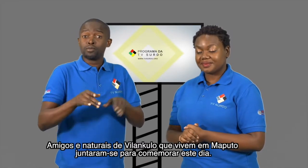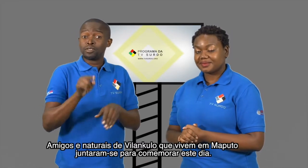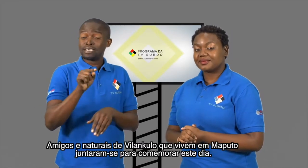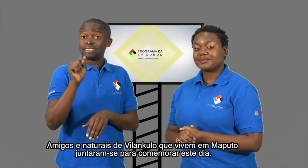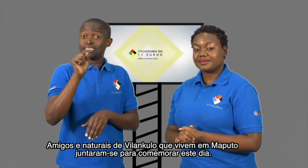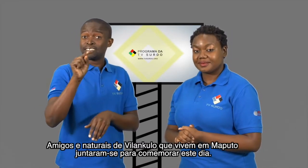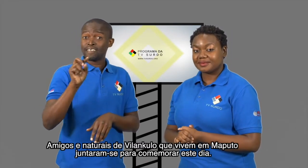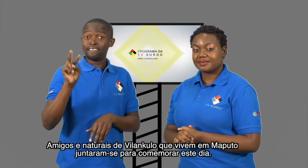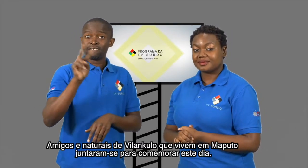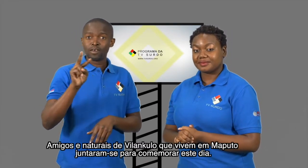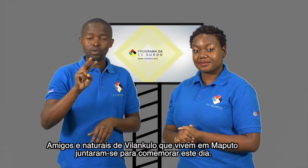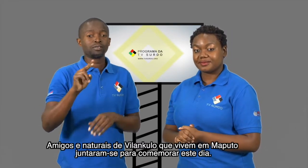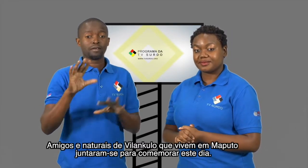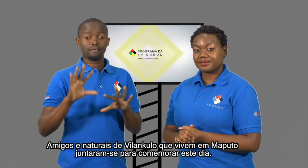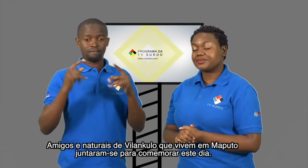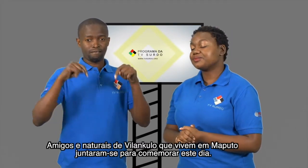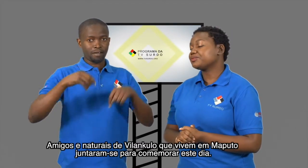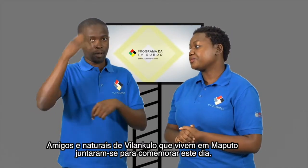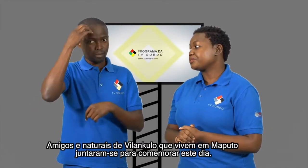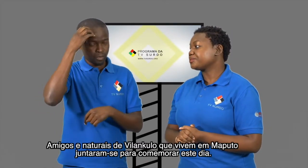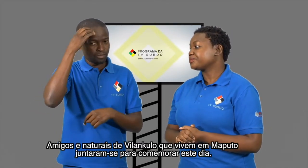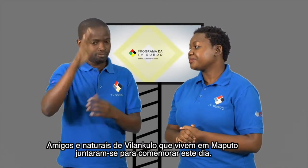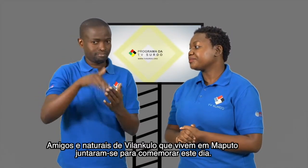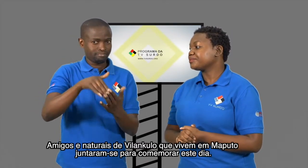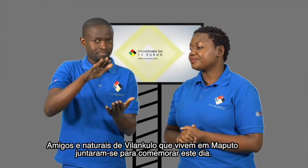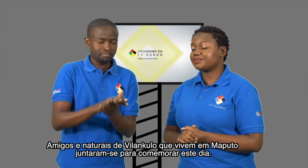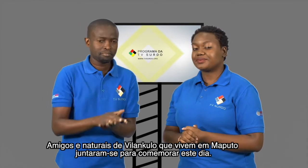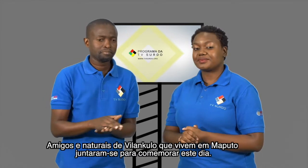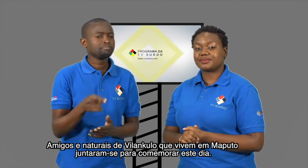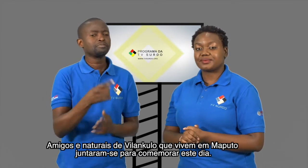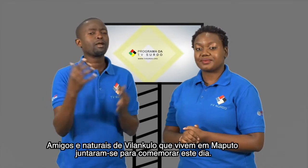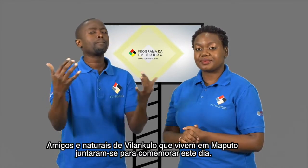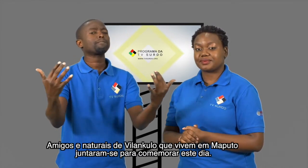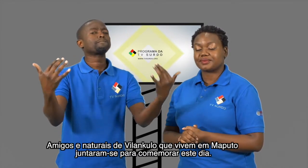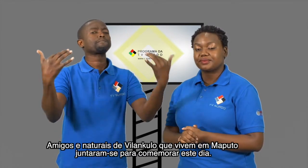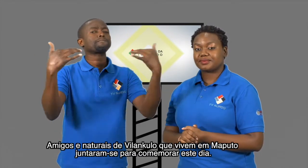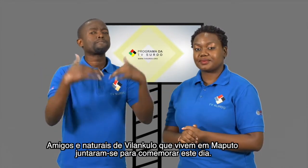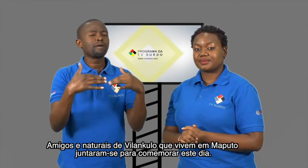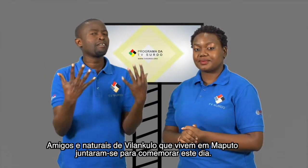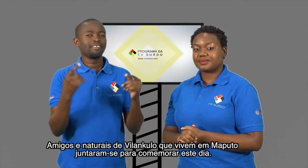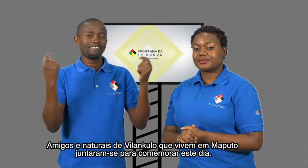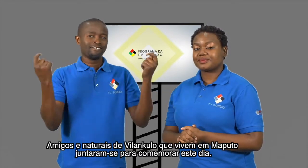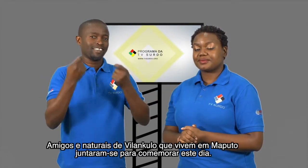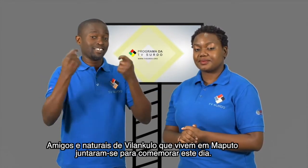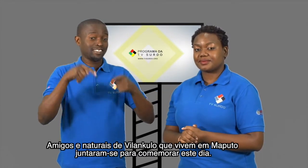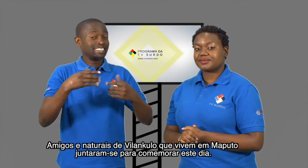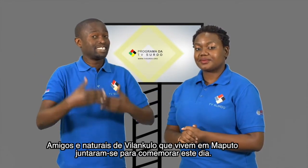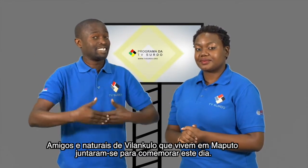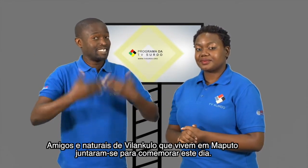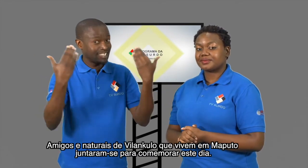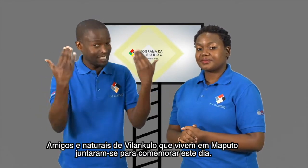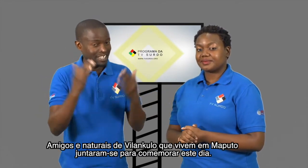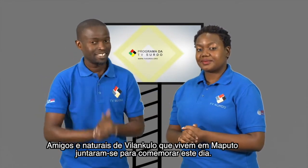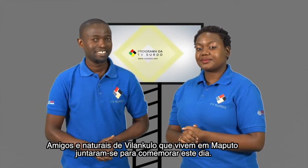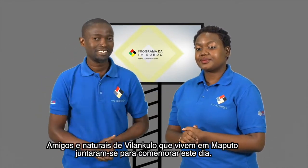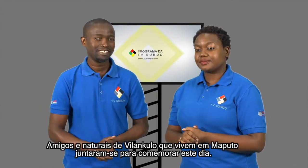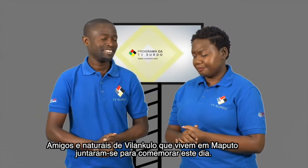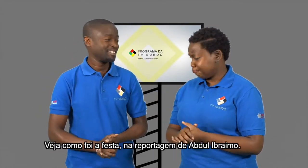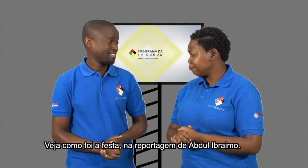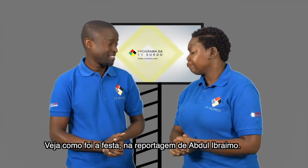Amigos e naturais de Vila Ancúlio, que vivem em Maputo, juntaram-se para comemorar este dia.